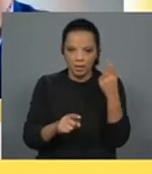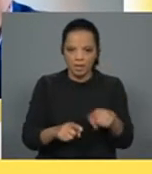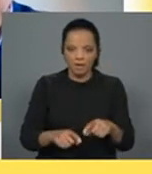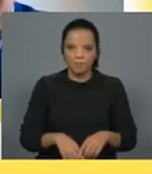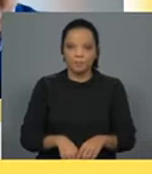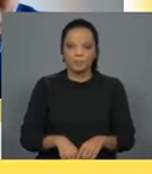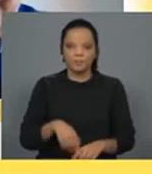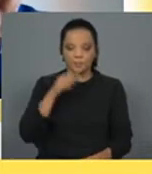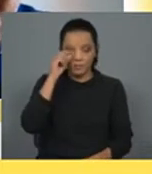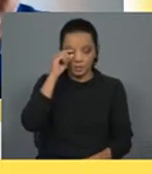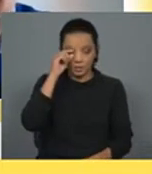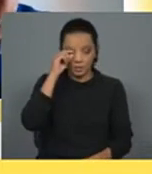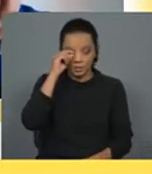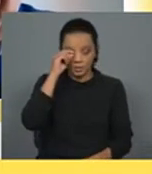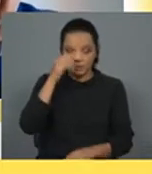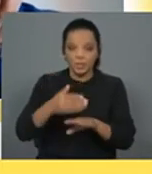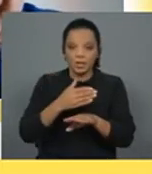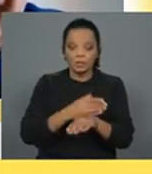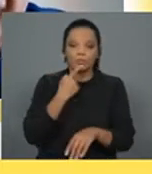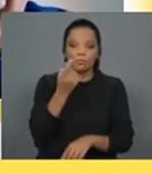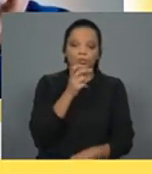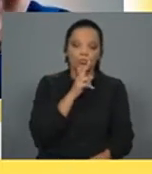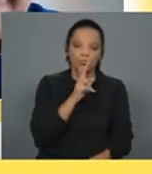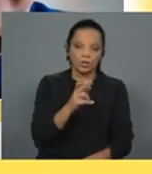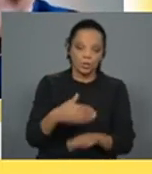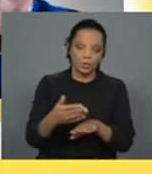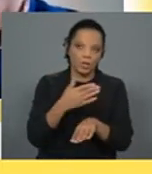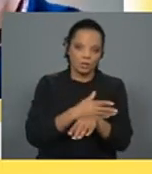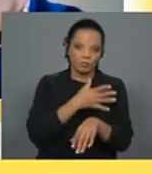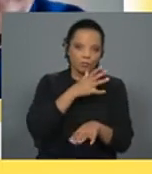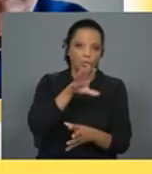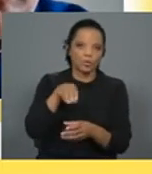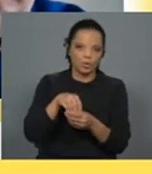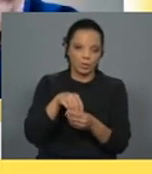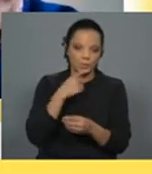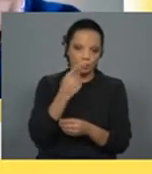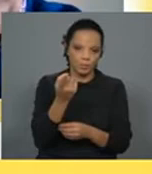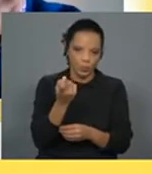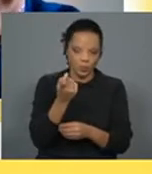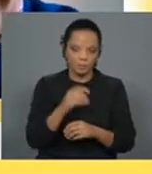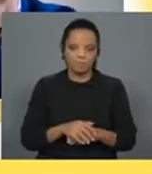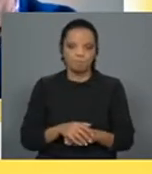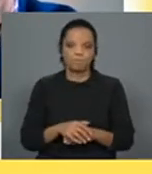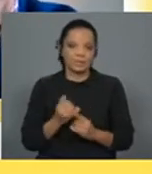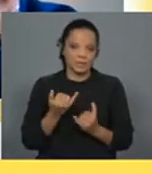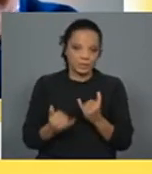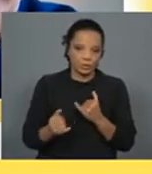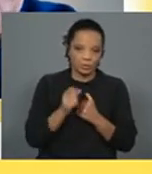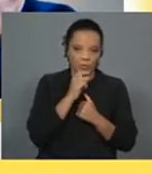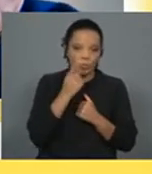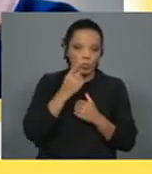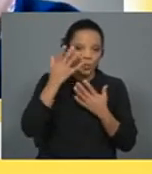Olha, antes de responder à pergunta, deixe-me só enquadrar a pergunta. O risco, portanto a probabilidade de nós um